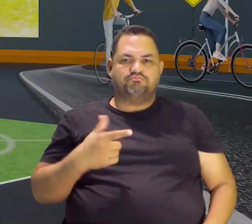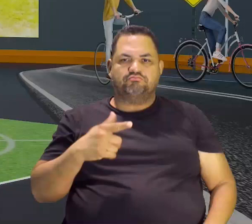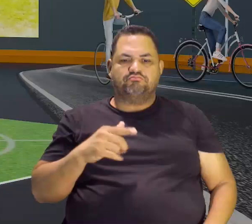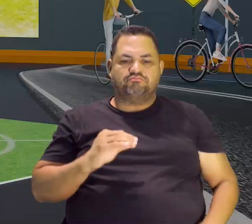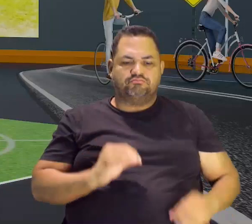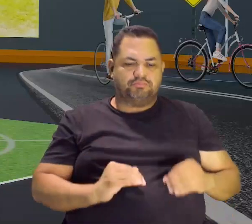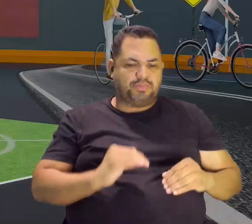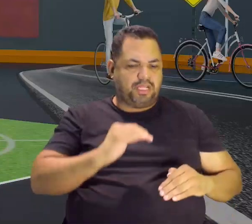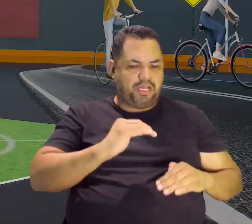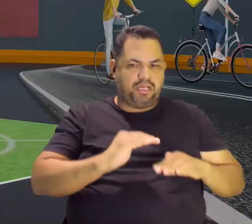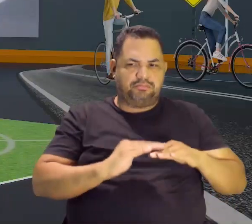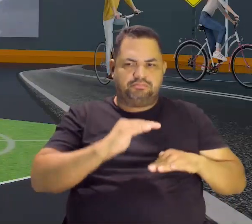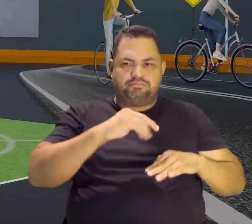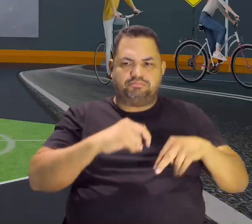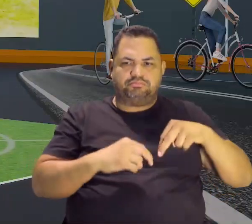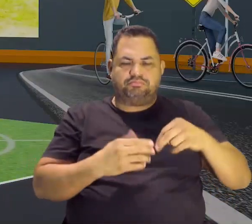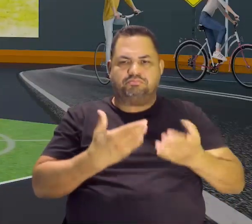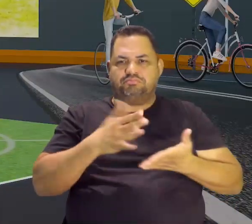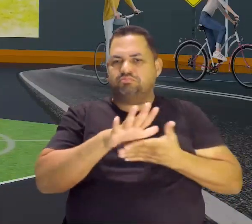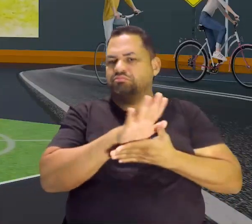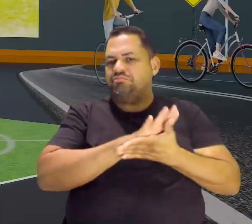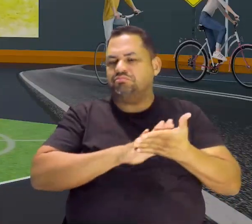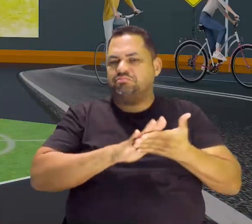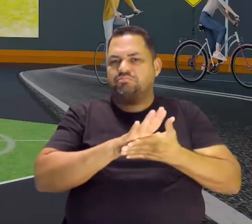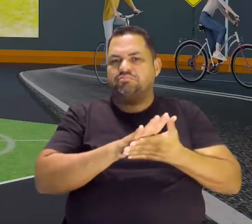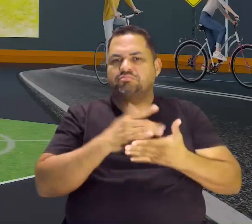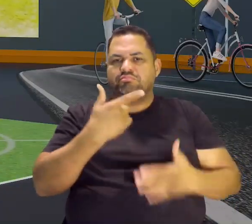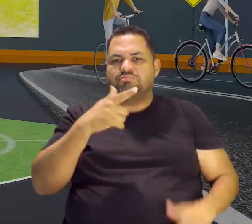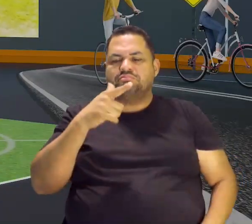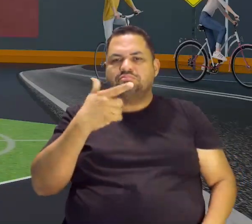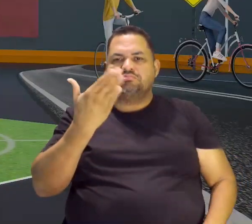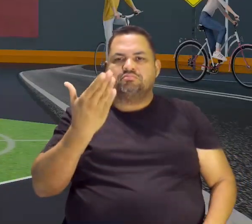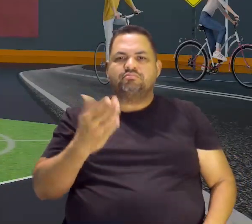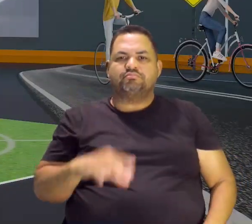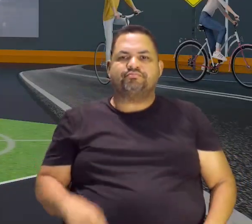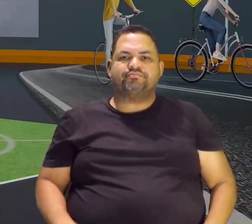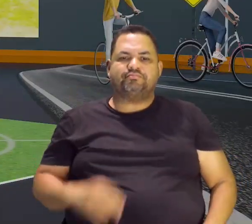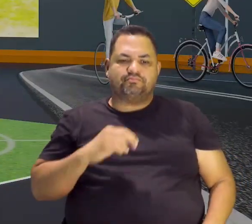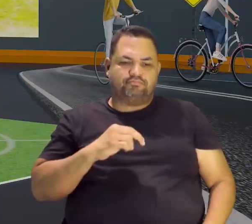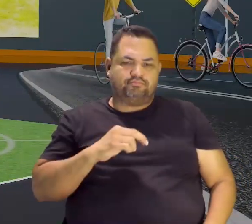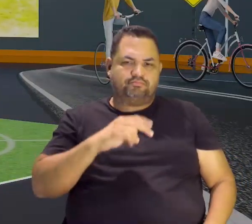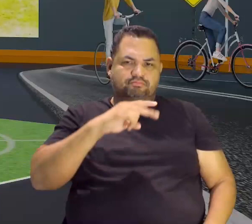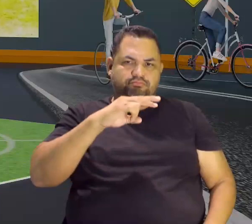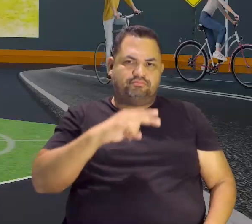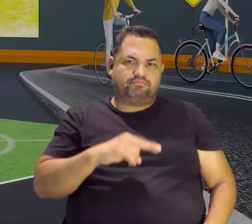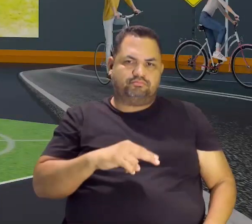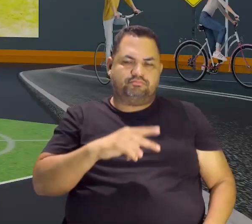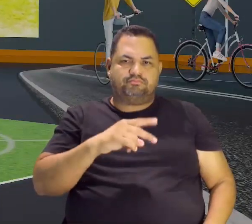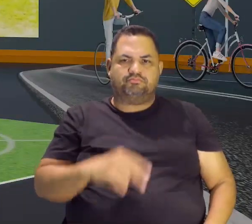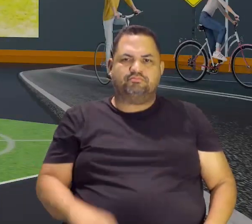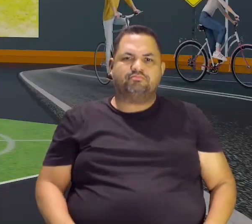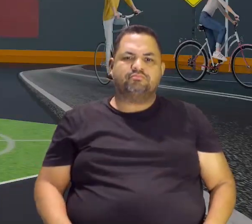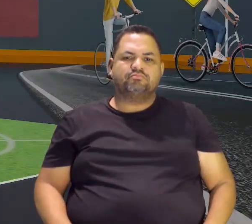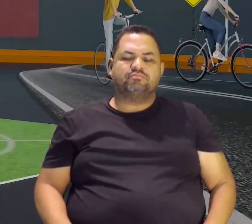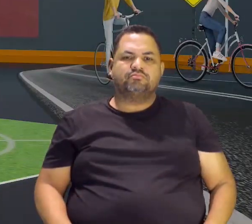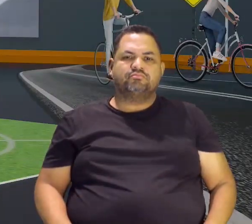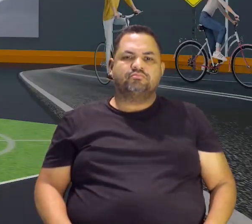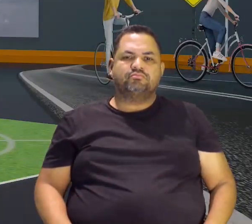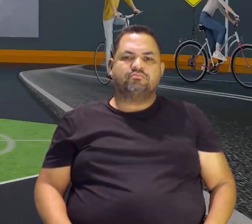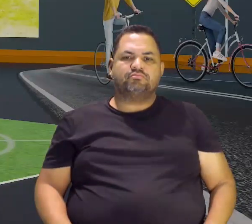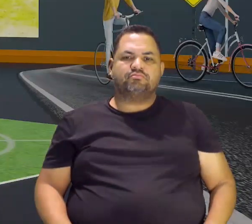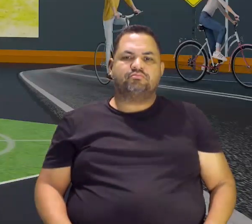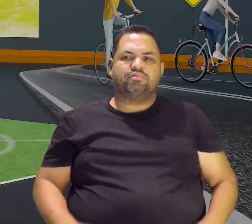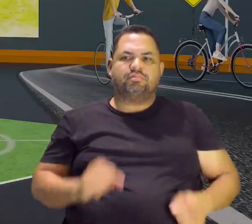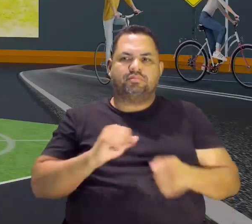tijolinho, não tenho nenhuma madeira, não tem degrau da minha escola. Você pode usar a escadaria da quadra, tá? Sem problema nenhum. Mas aí tu realizou o movimento